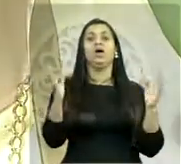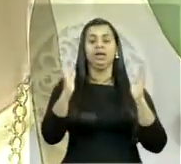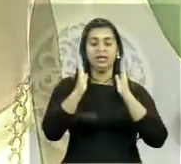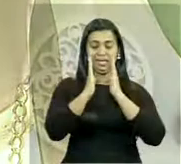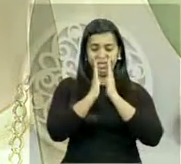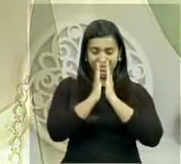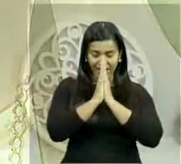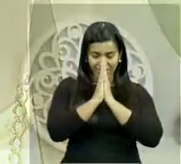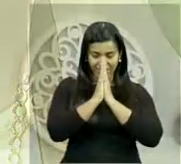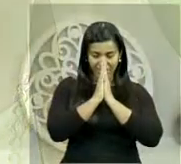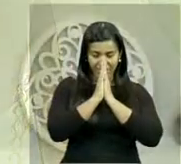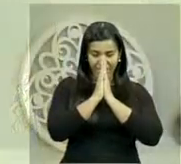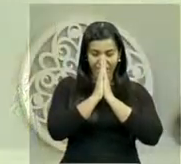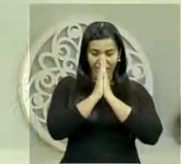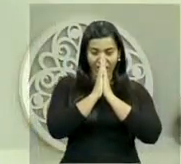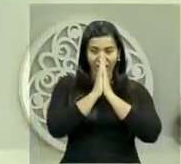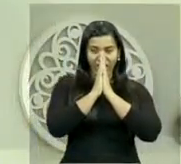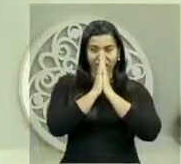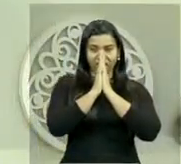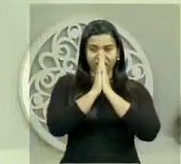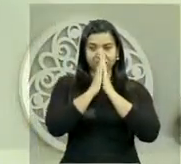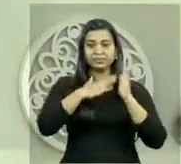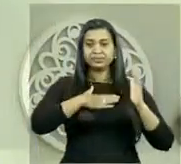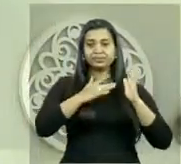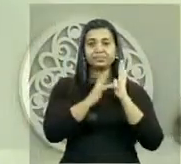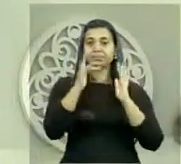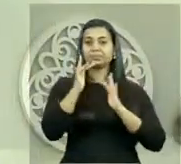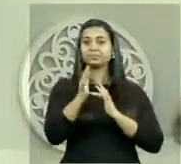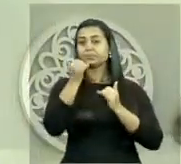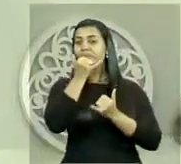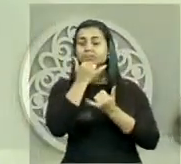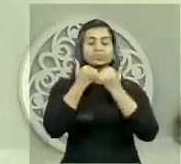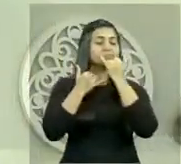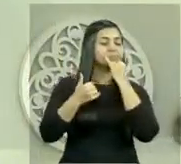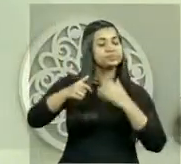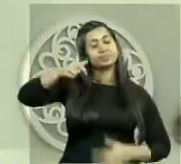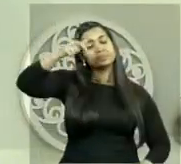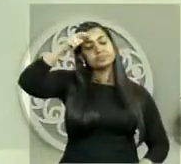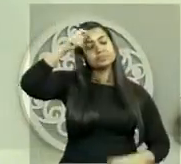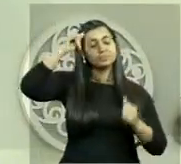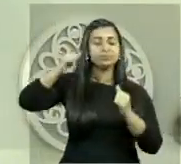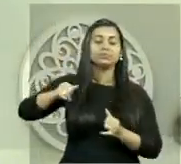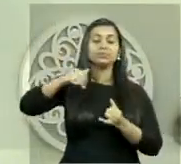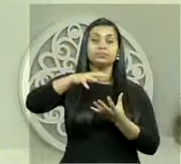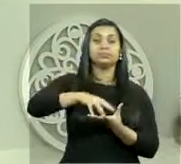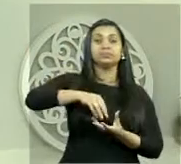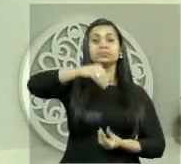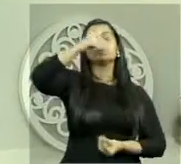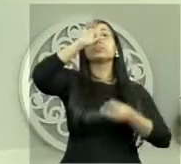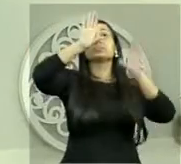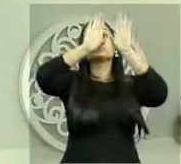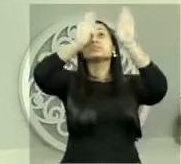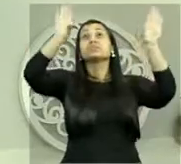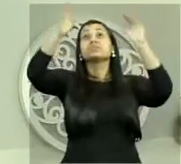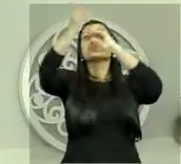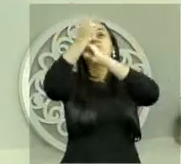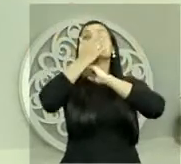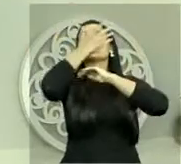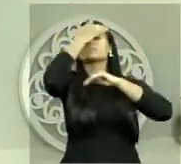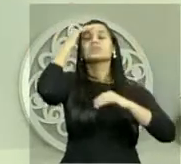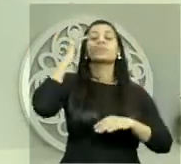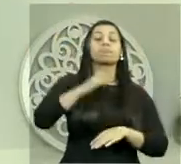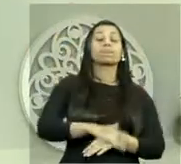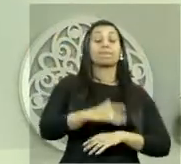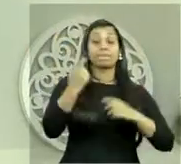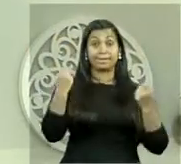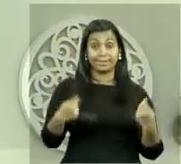no princípio, agora e sempre. Amém. Ó meu Jesus, perdoai-nos, livrai-nos do fogo do inferno, levai as